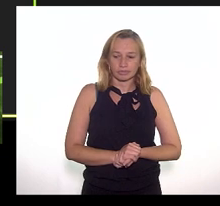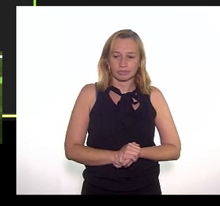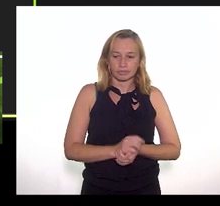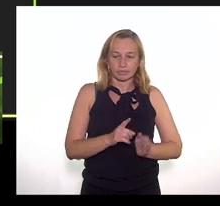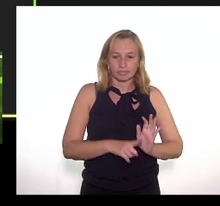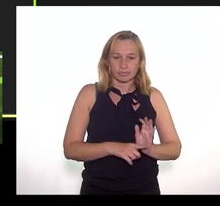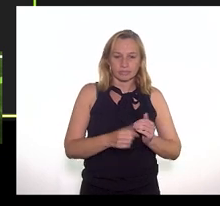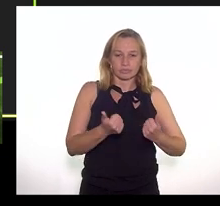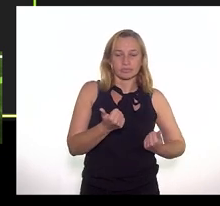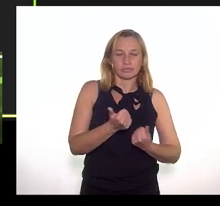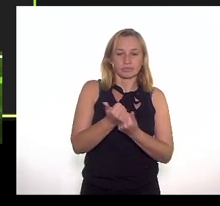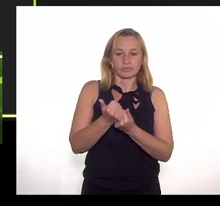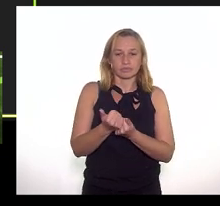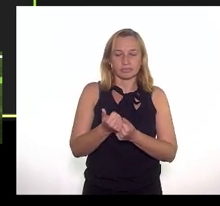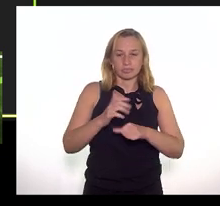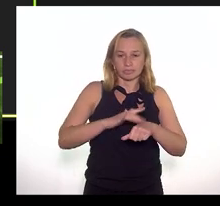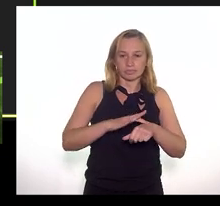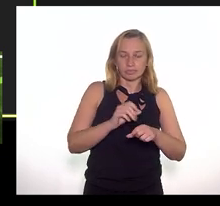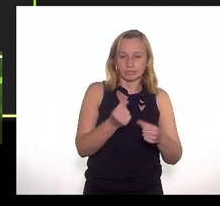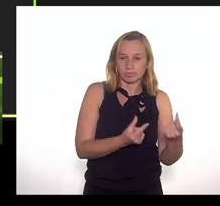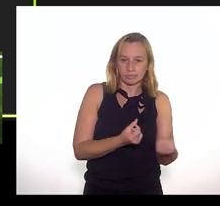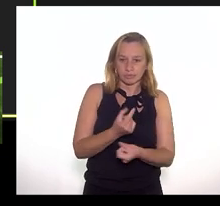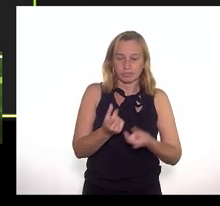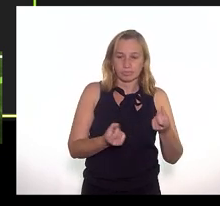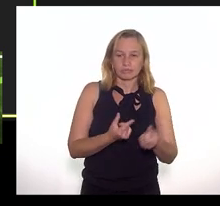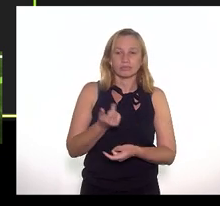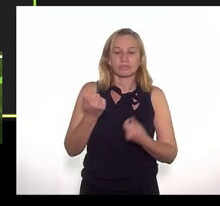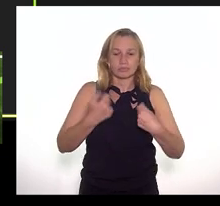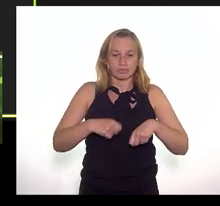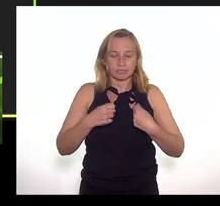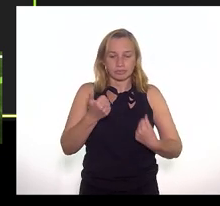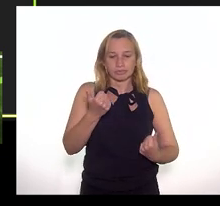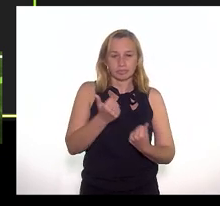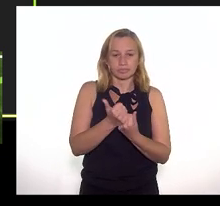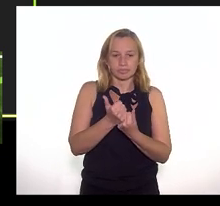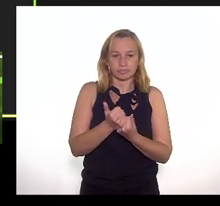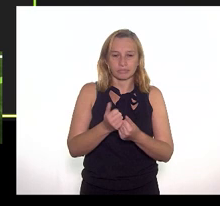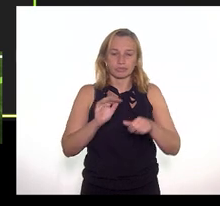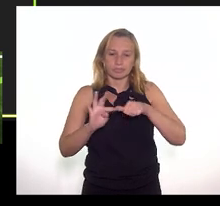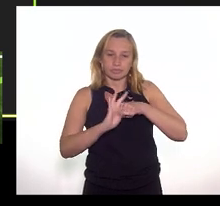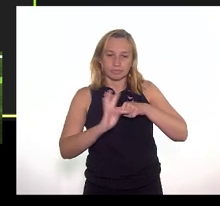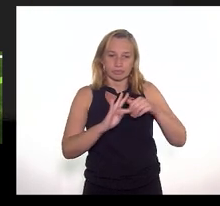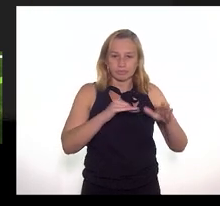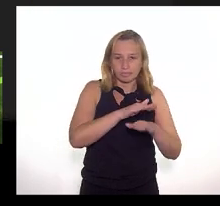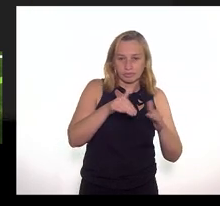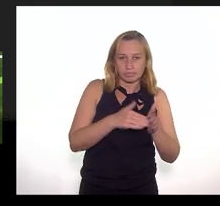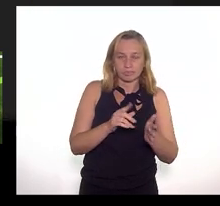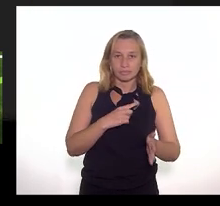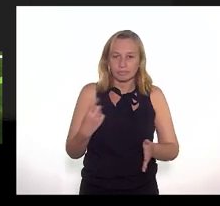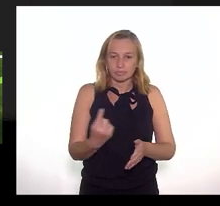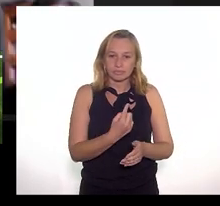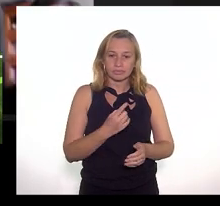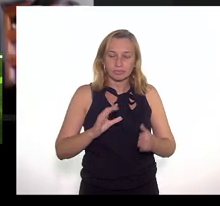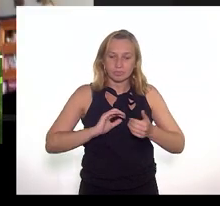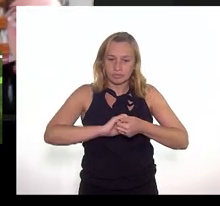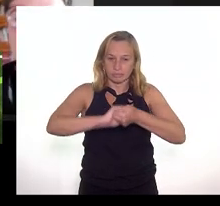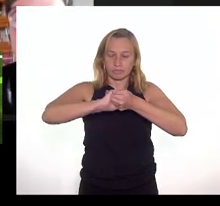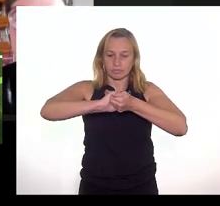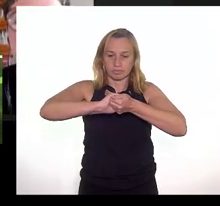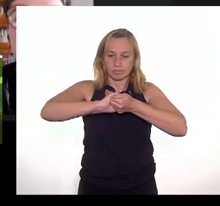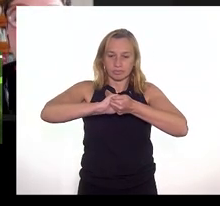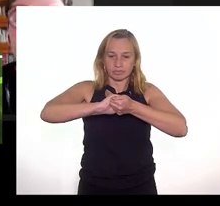assistência com doenças raras. E aí a gente vai precisar do apoio, da técnica de todos, para que a gente possa, a quatro mãos,